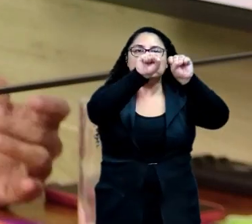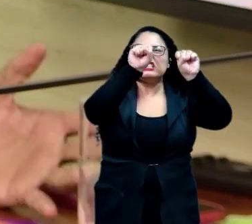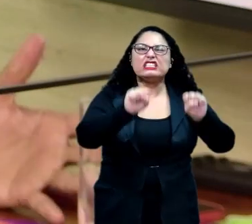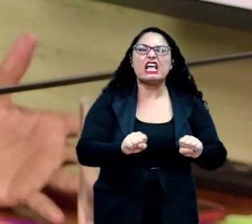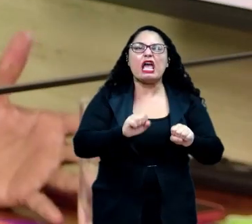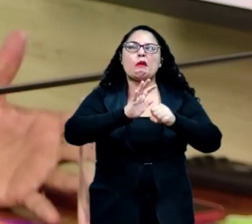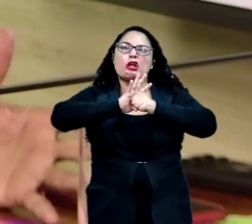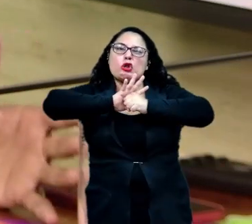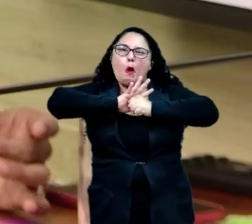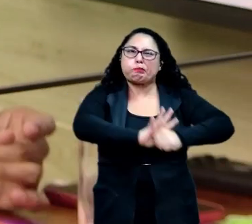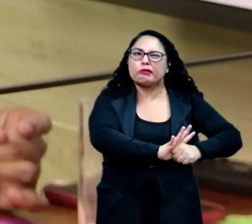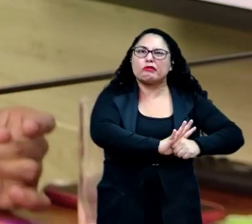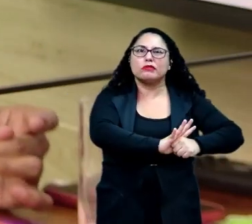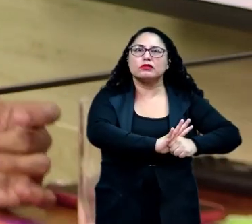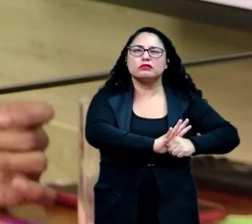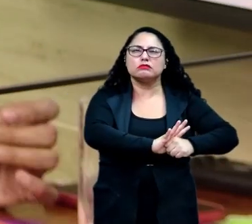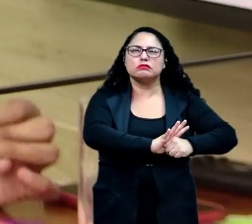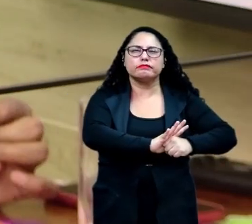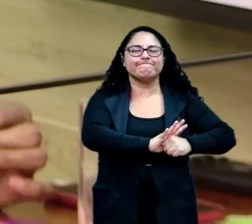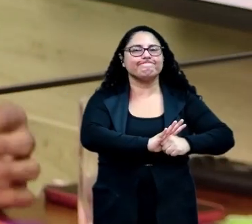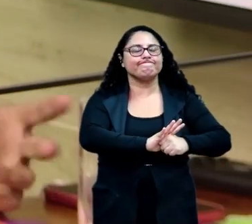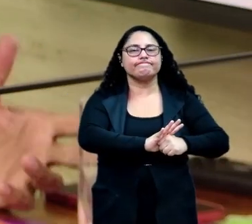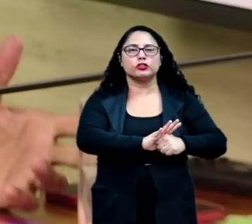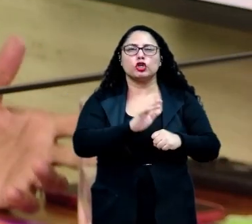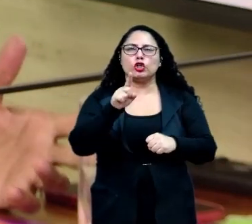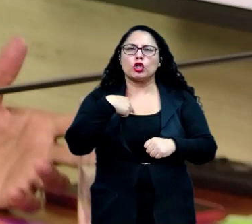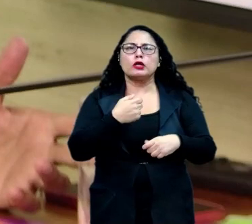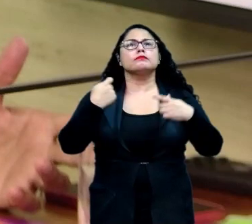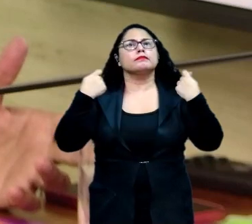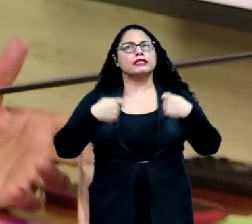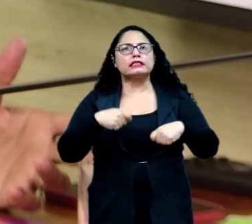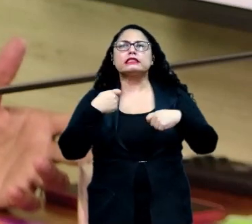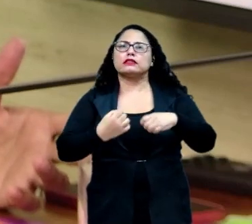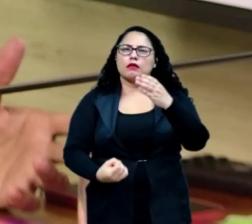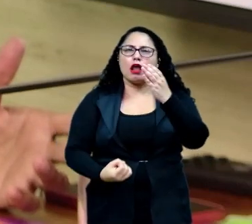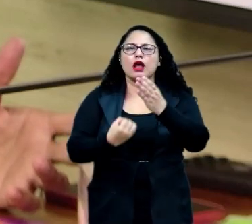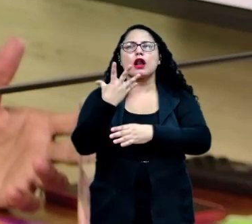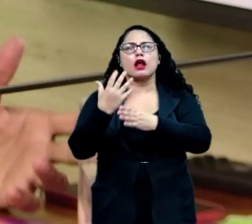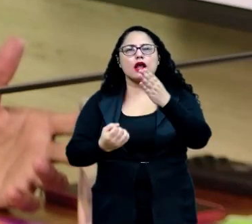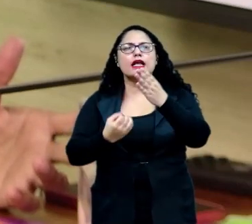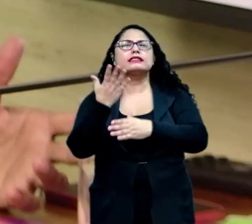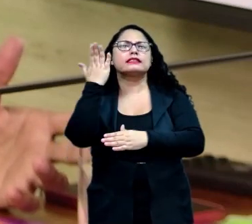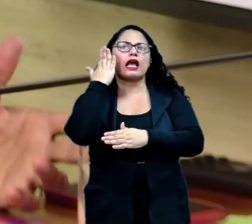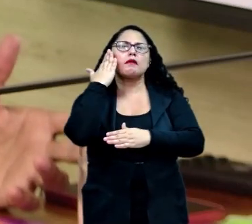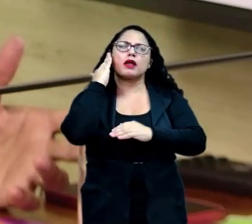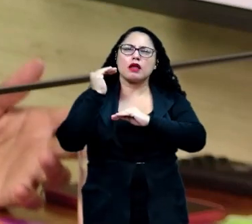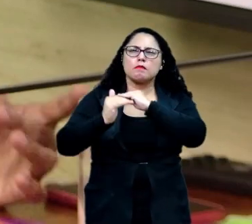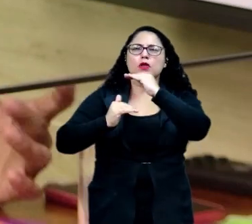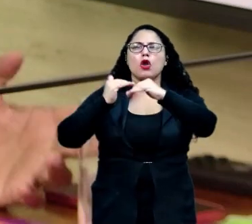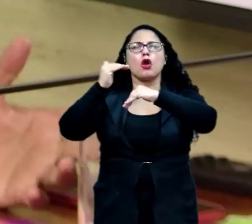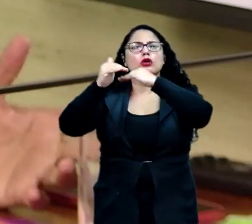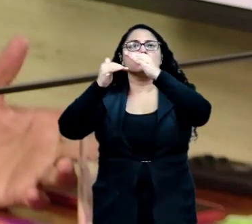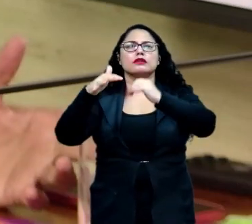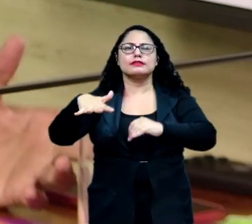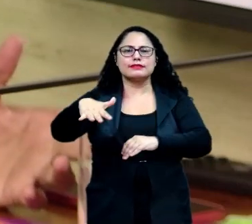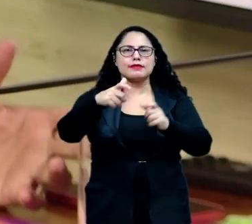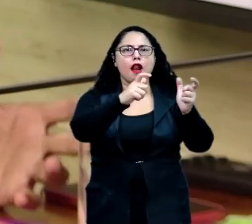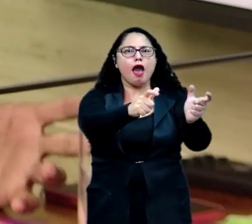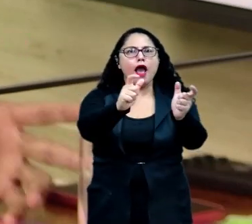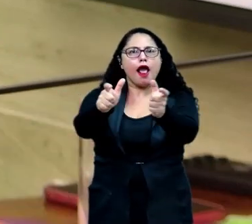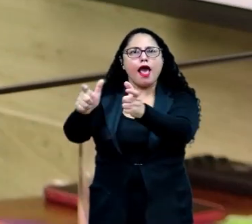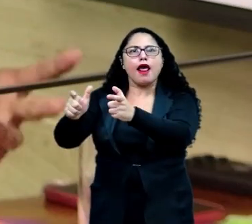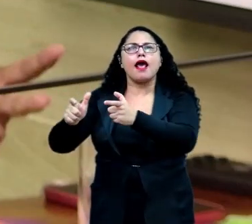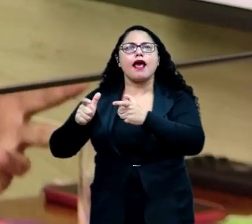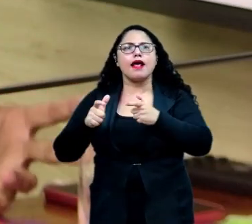te oprime. A gente precisa construir, sabe, processos, espaços